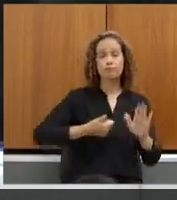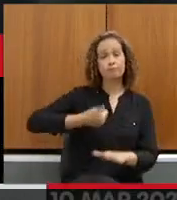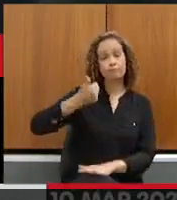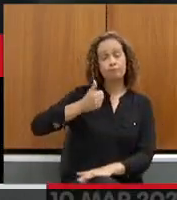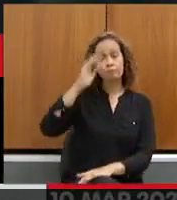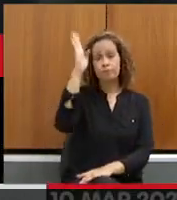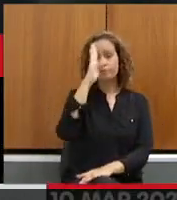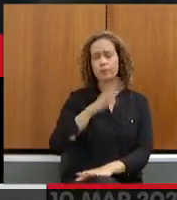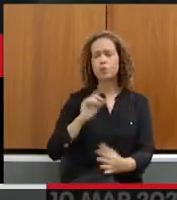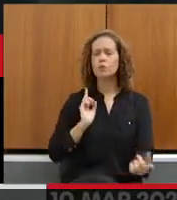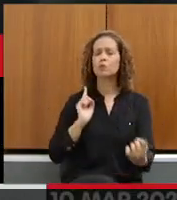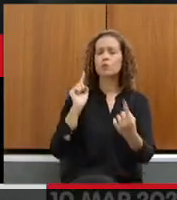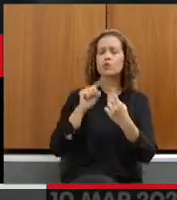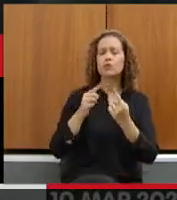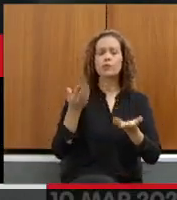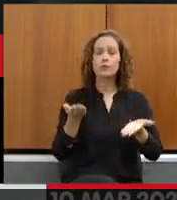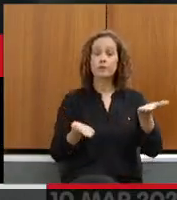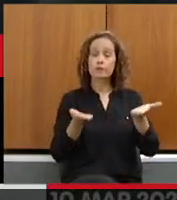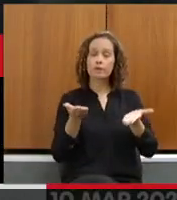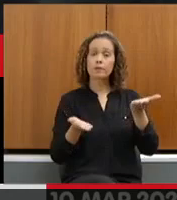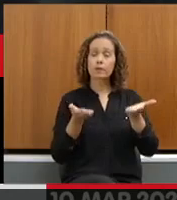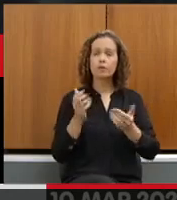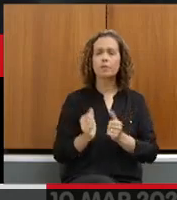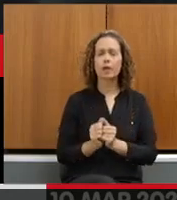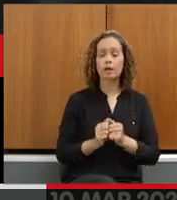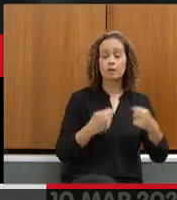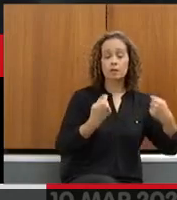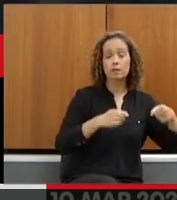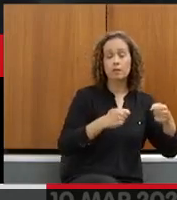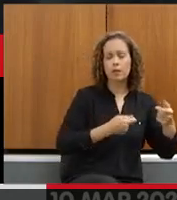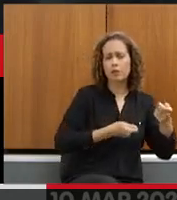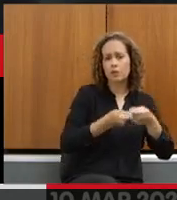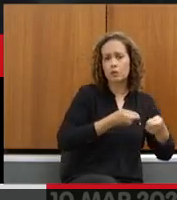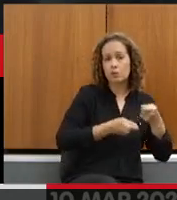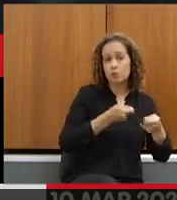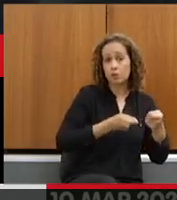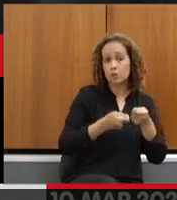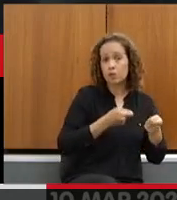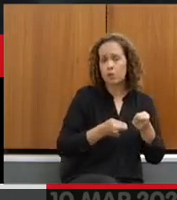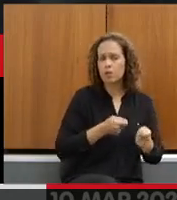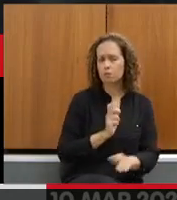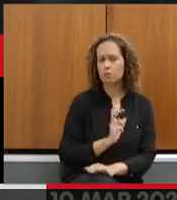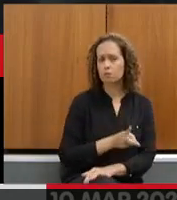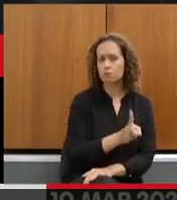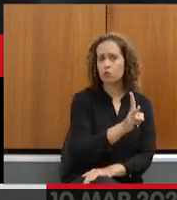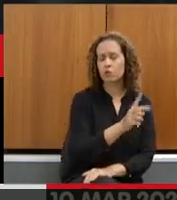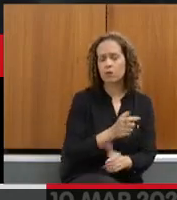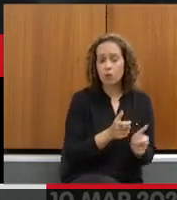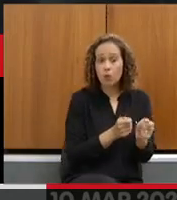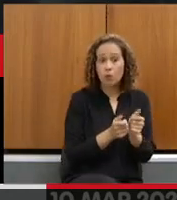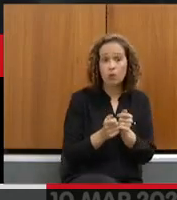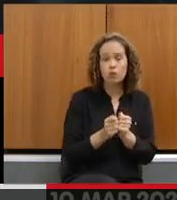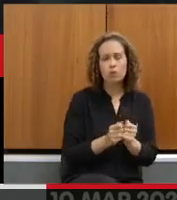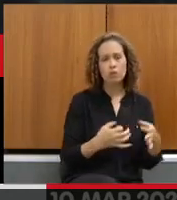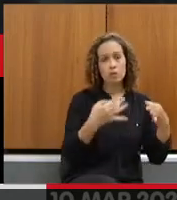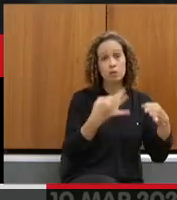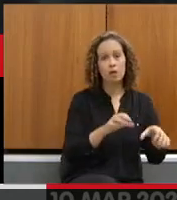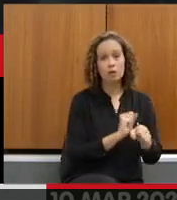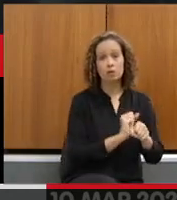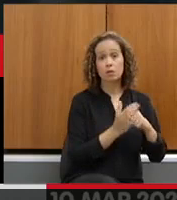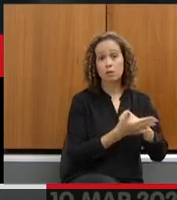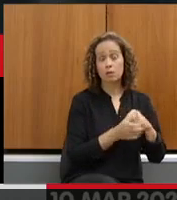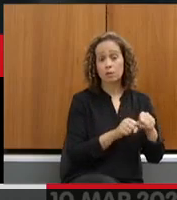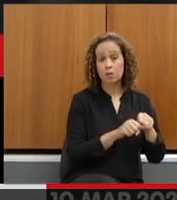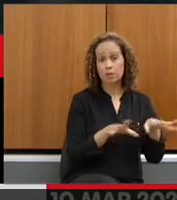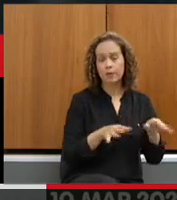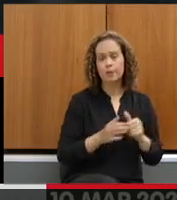com o objetivo de equilibrar a necessidade da economia continuar funcionando com controle adequado da epidemia